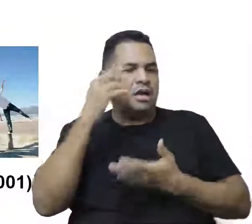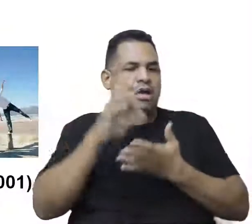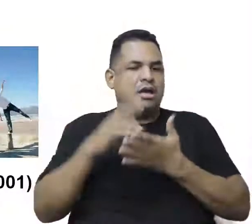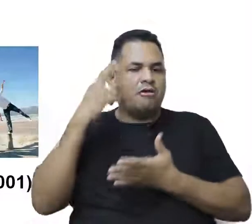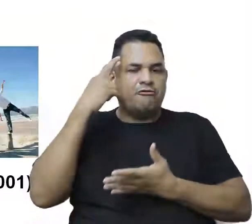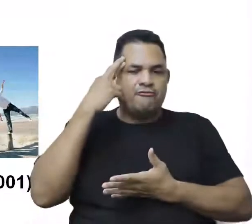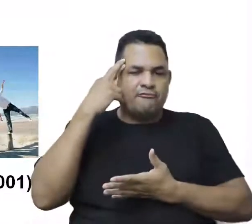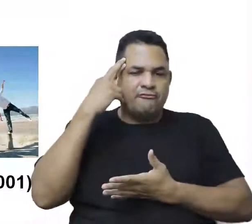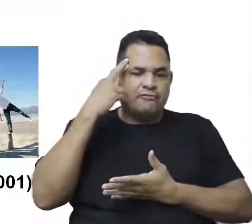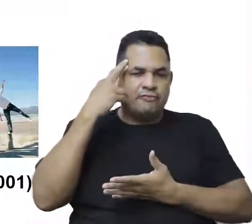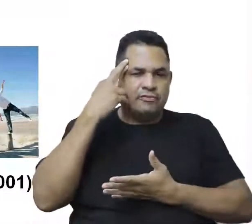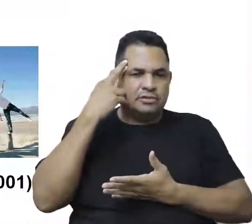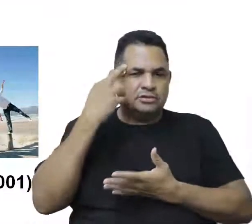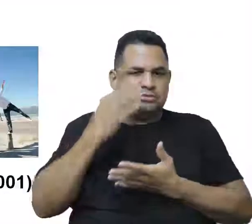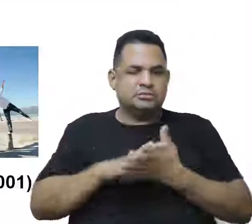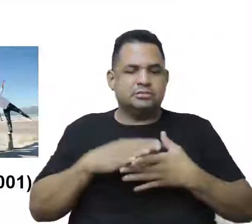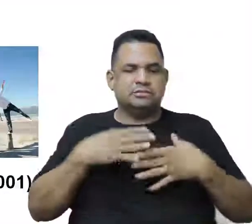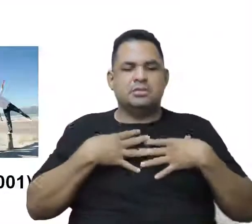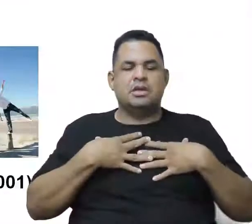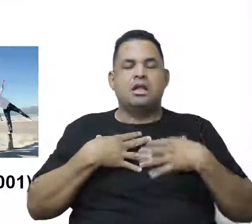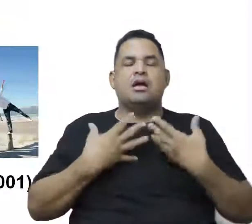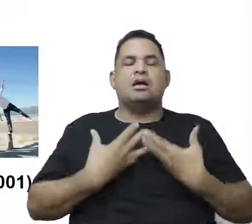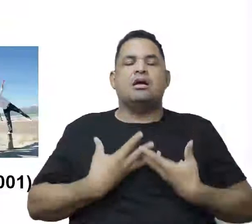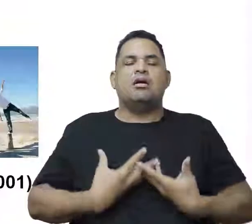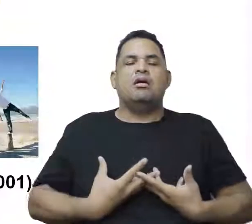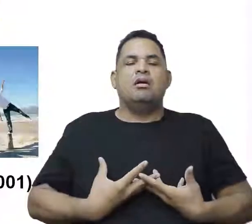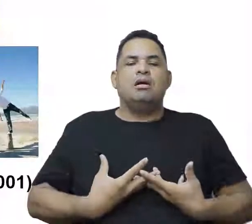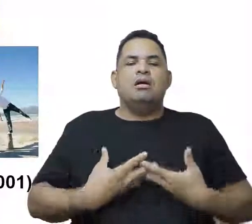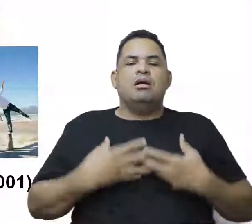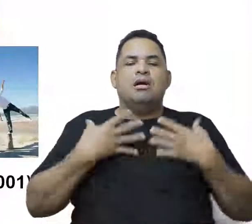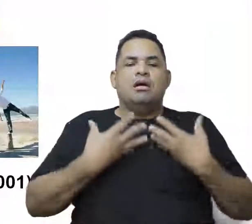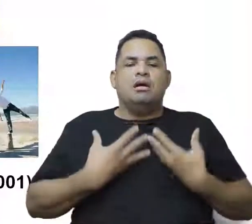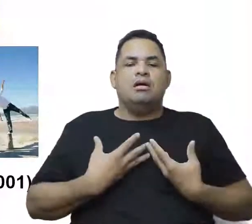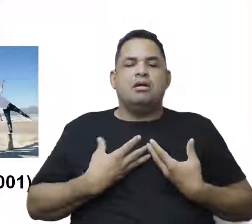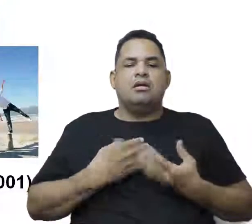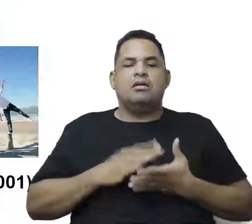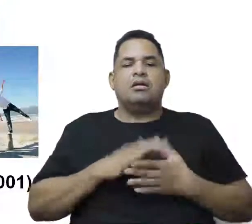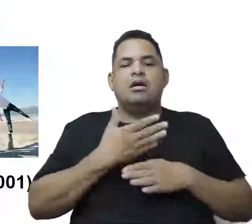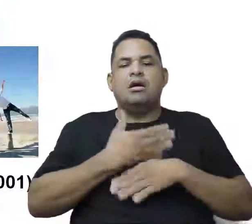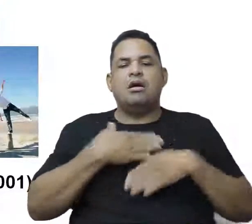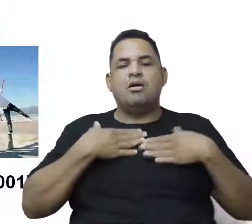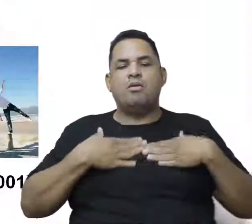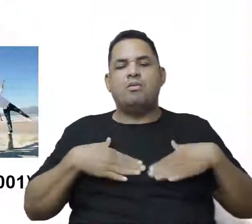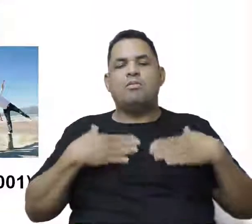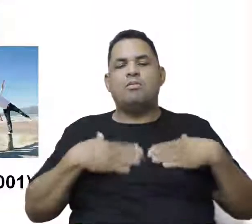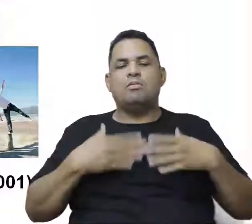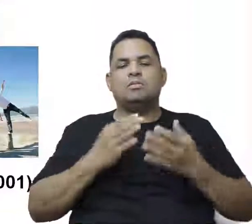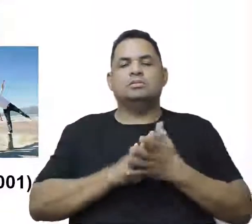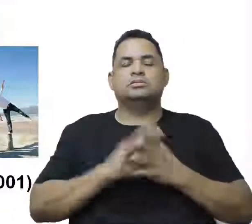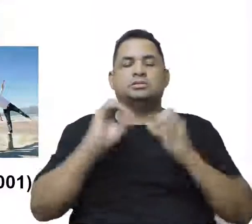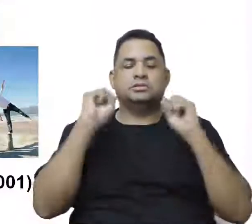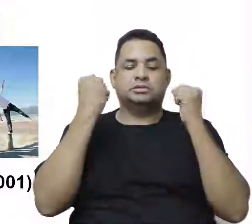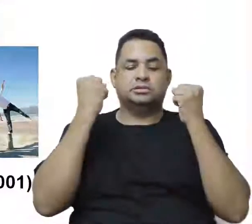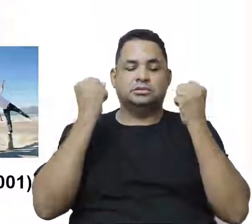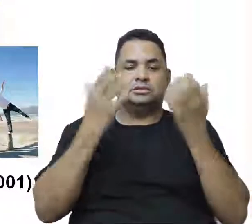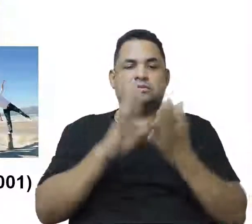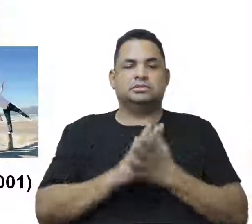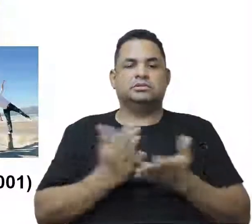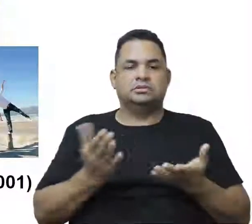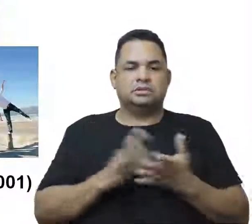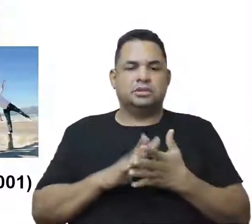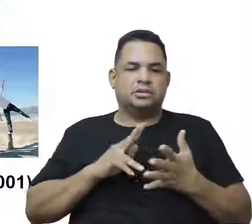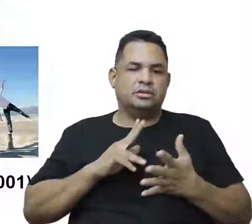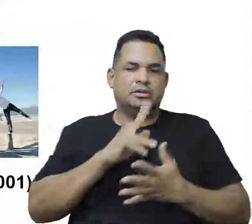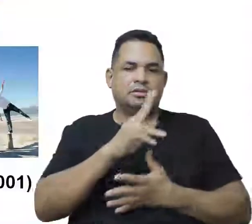de meditação, de relaxamento. E aqui o exercício físico, a atividade física entra